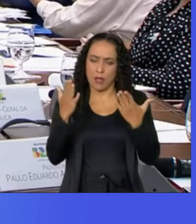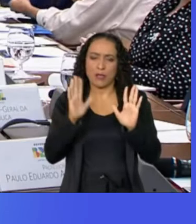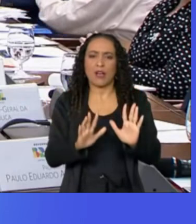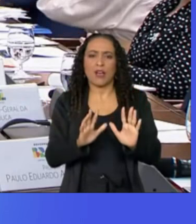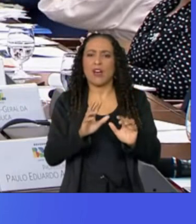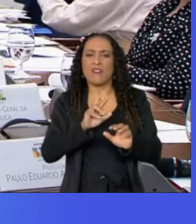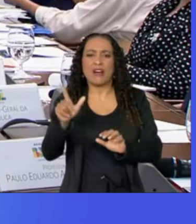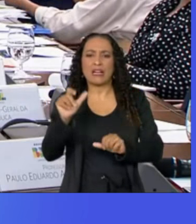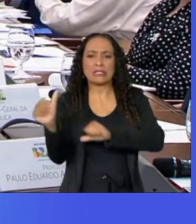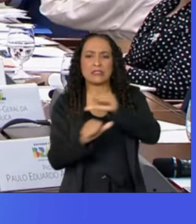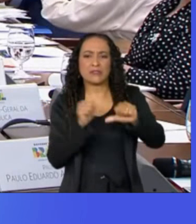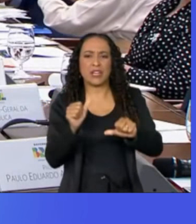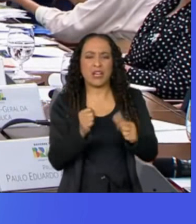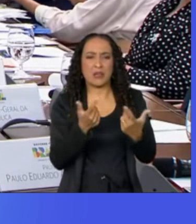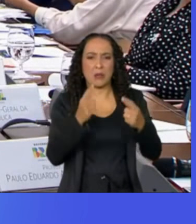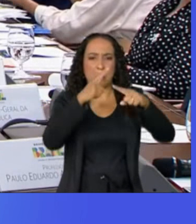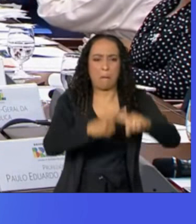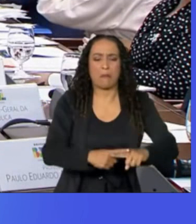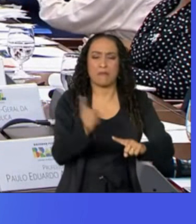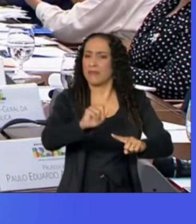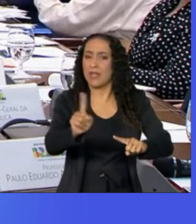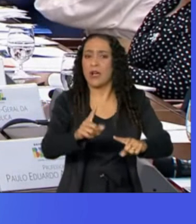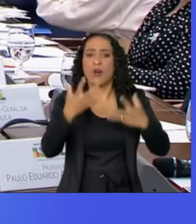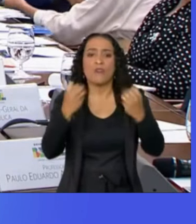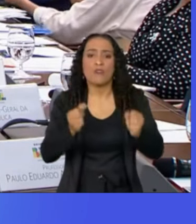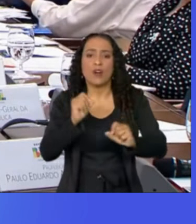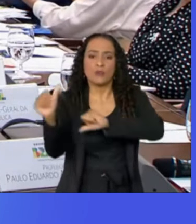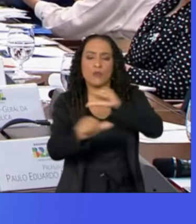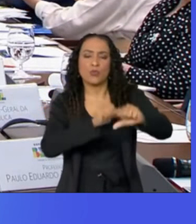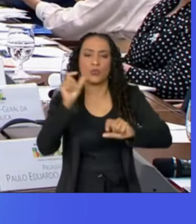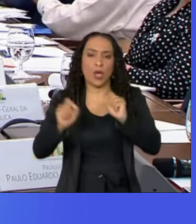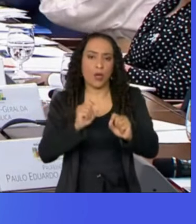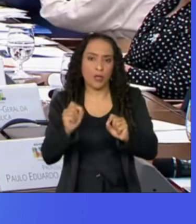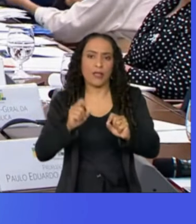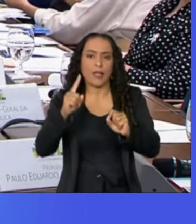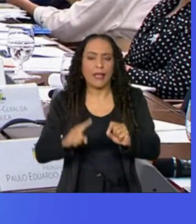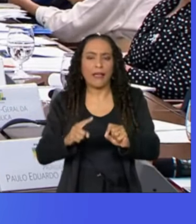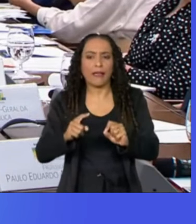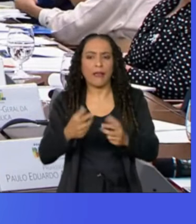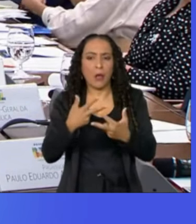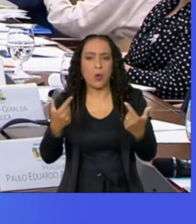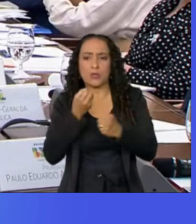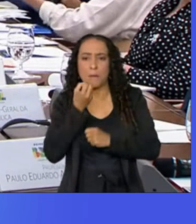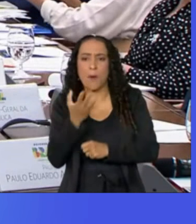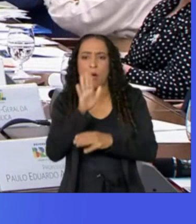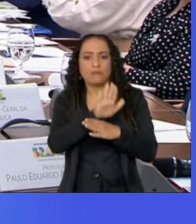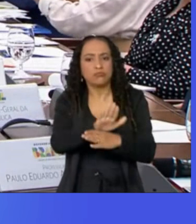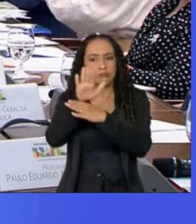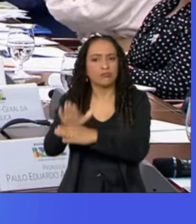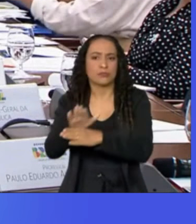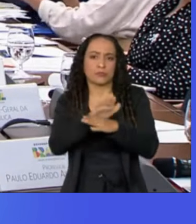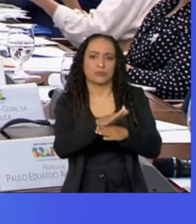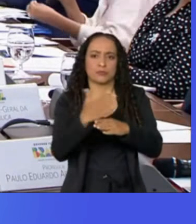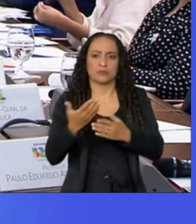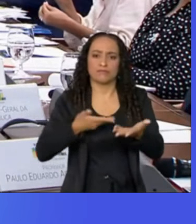transformá-las em vantagens competitivas nós vamos transformá-las em vantagens colaborativas